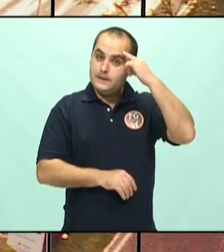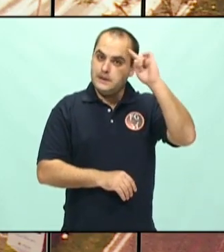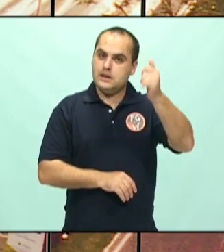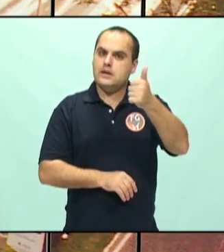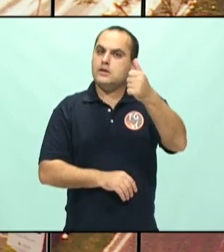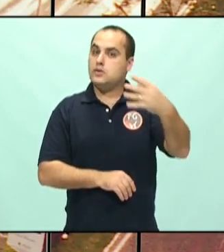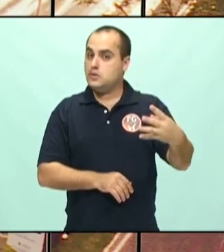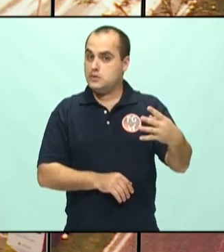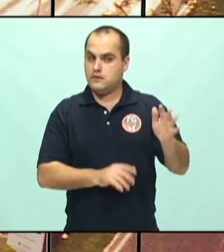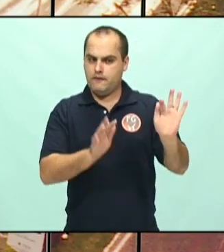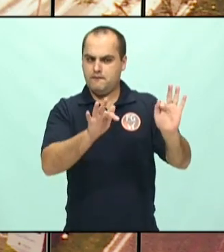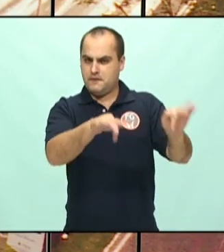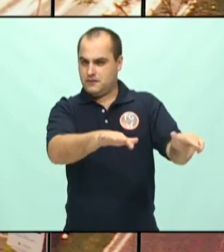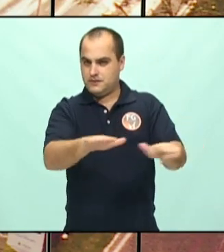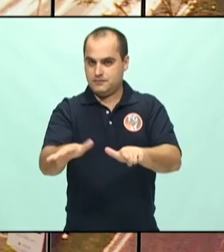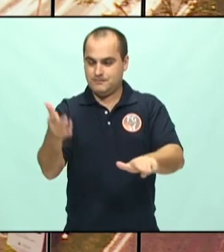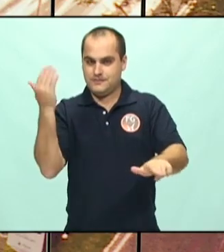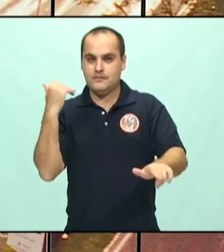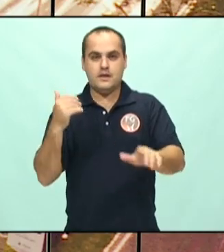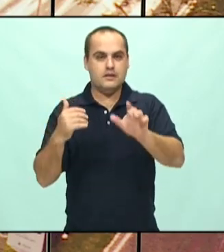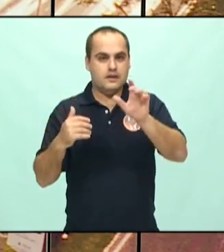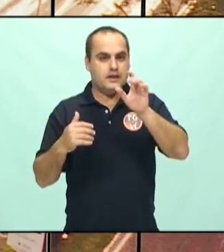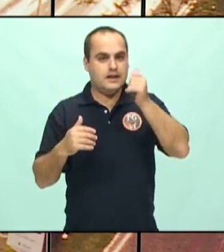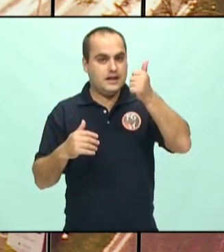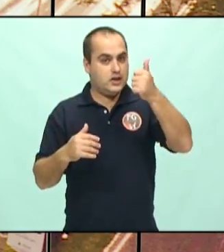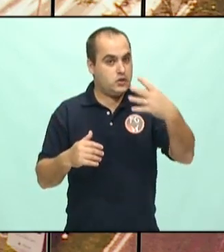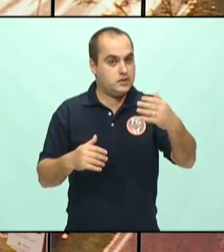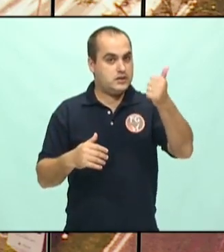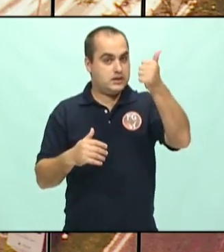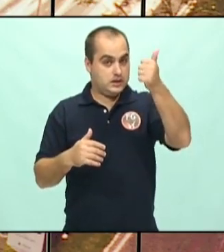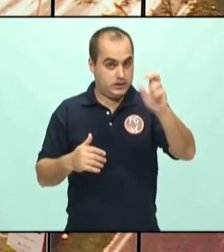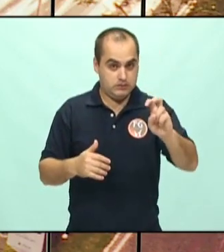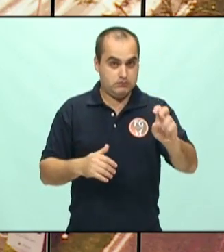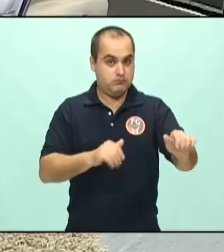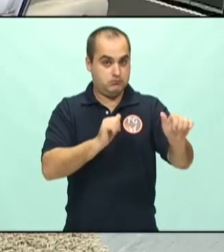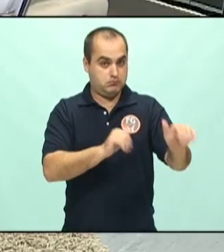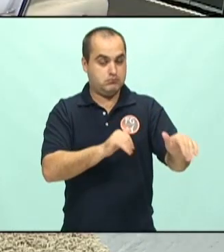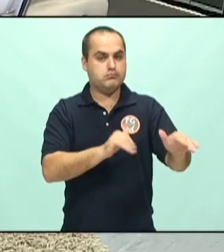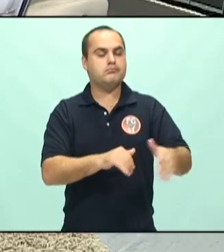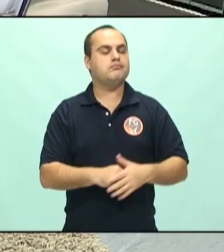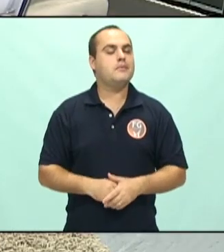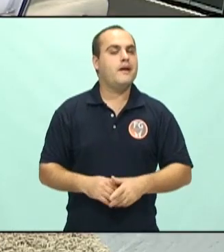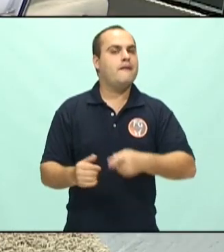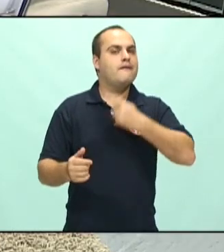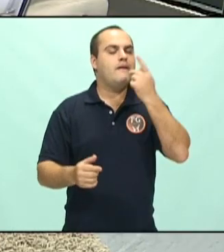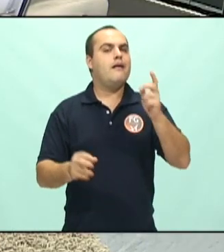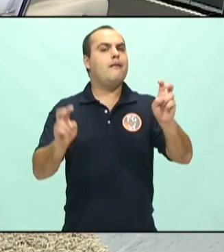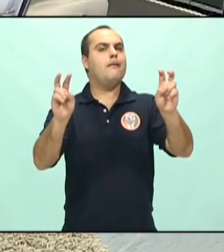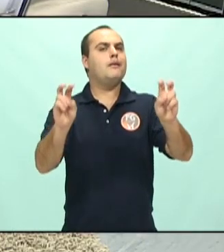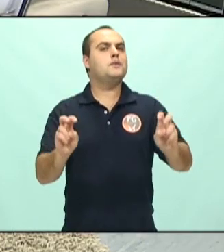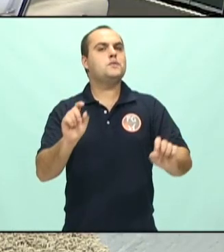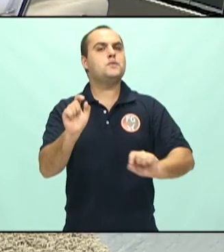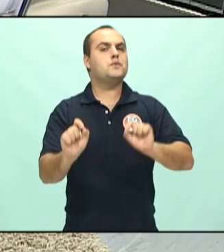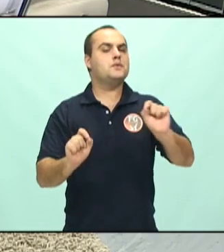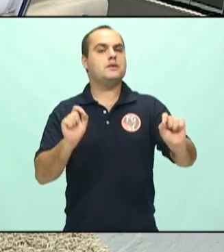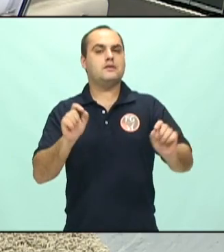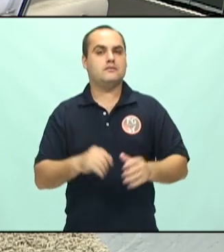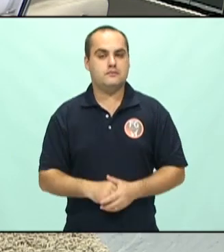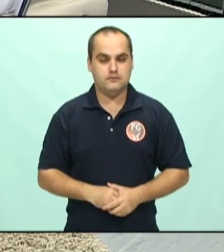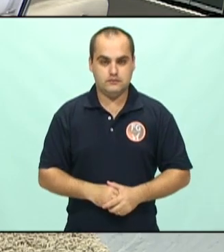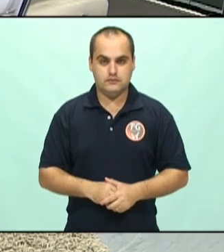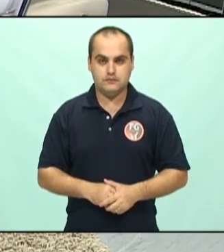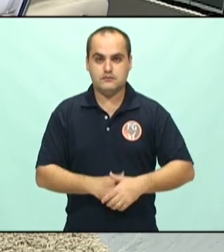final de semana esse dinheirinho do sábado e domingo 14 e 15 de setembro traz uma matéria vereador dizendo seguintes santa